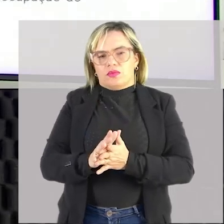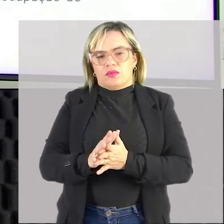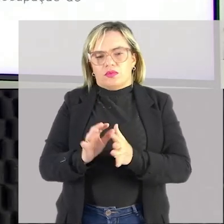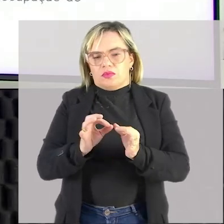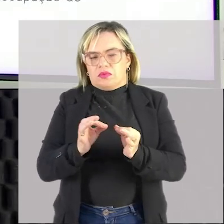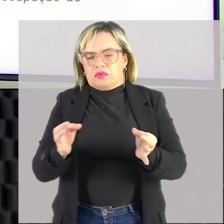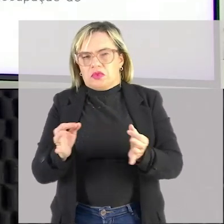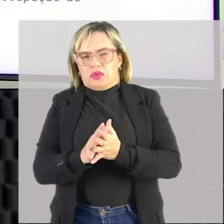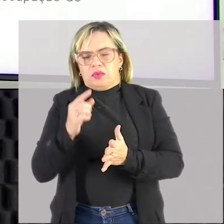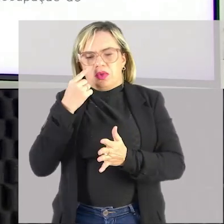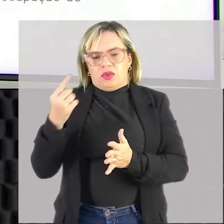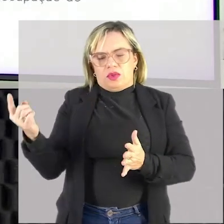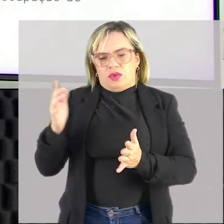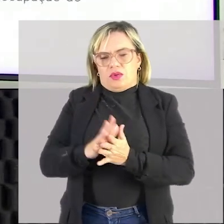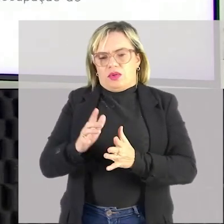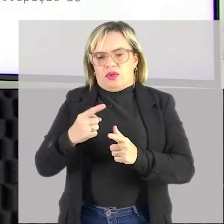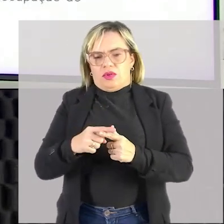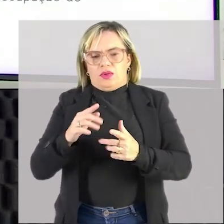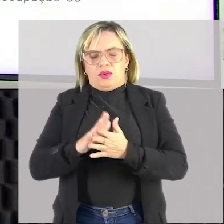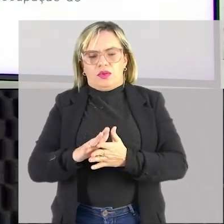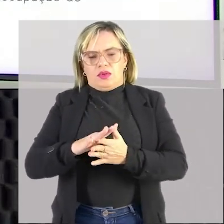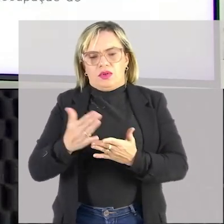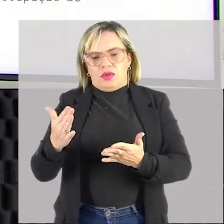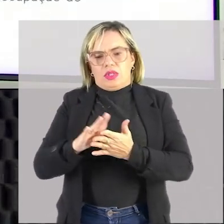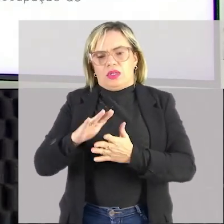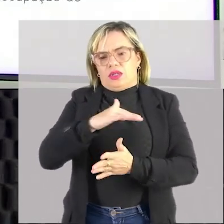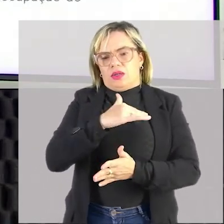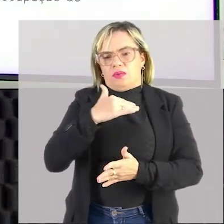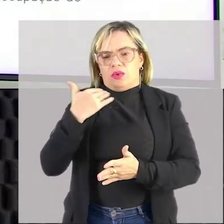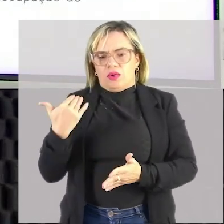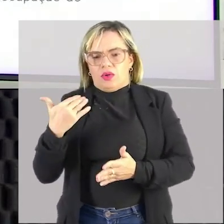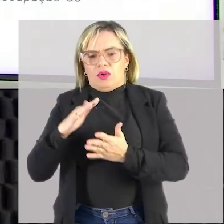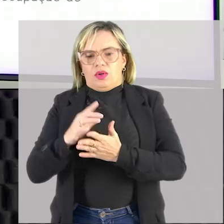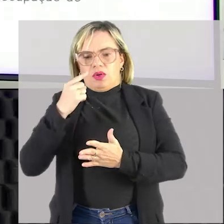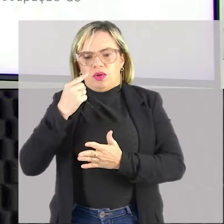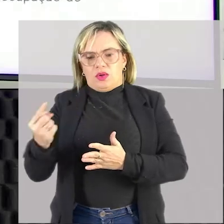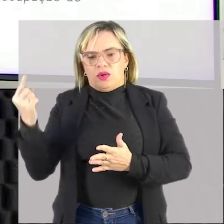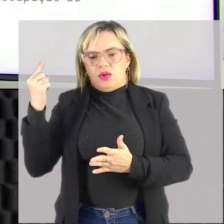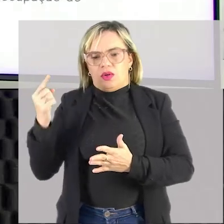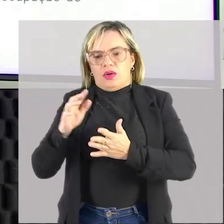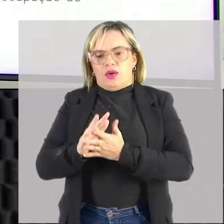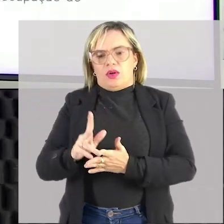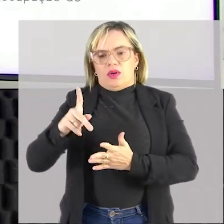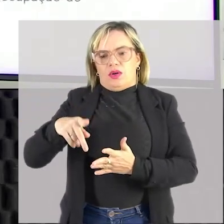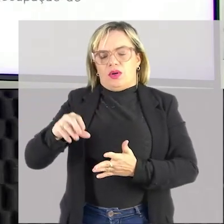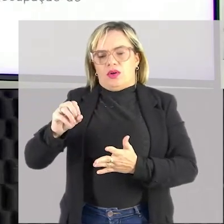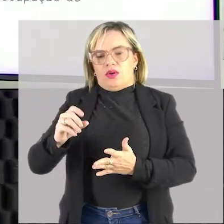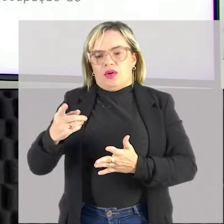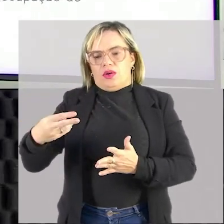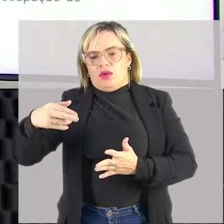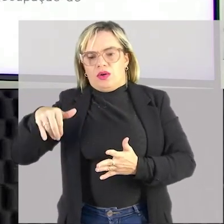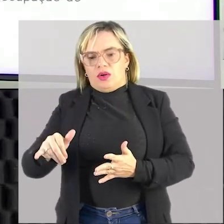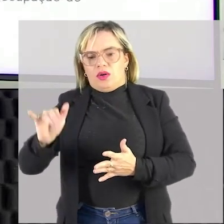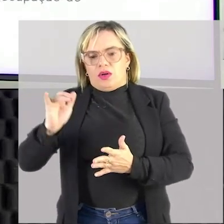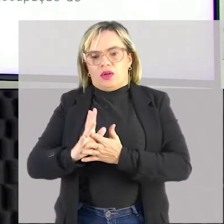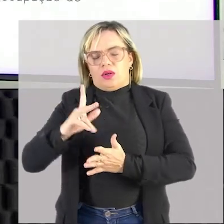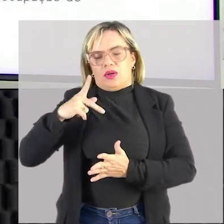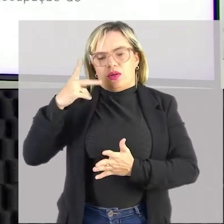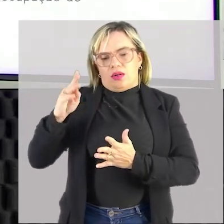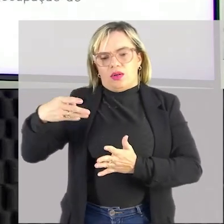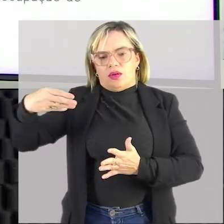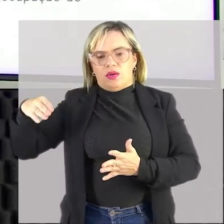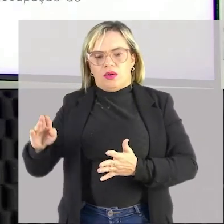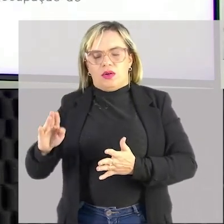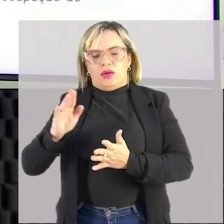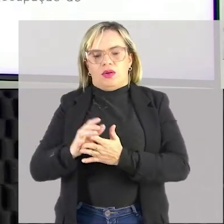por causa da morte de Polari, que era esse promotor, que era lá de Grajaú. Existia, claro, e existem